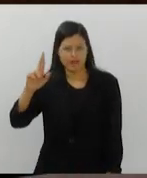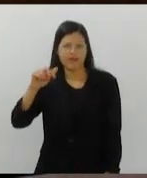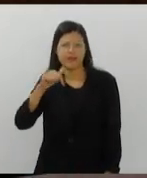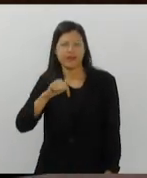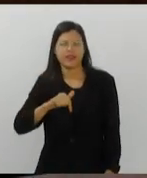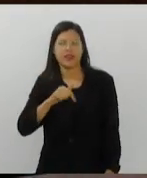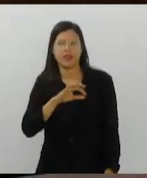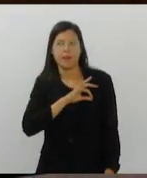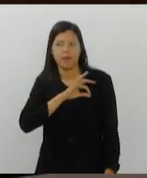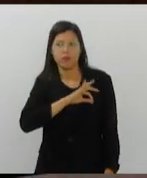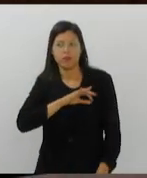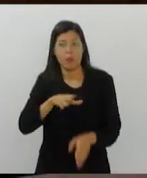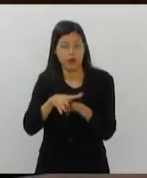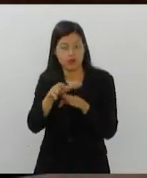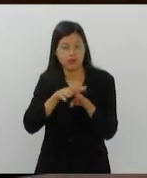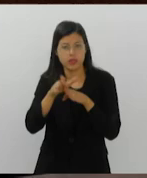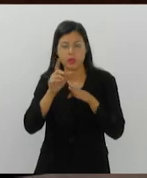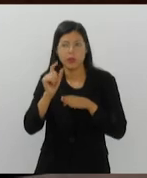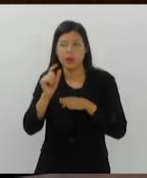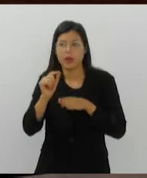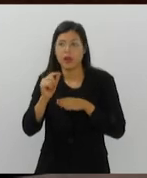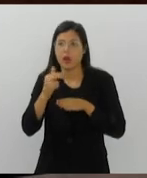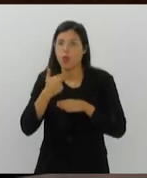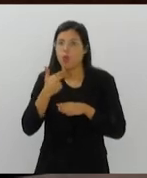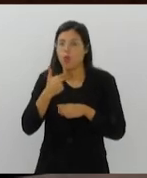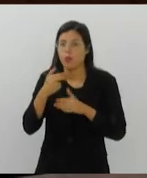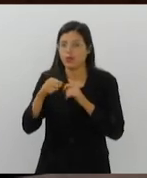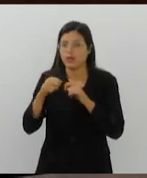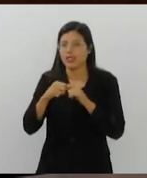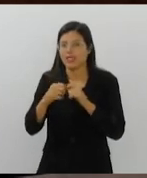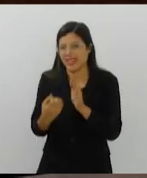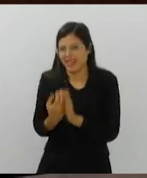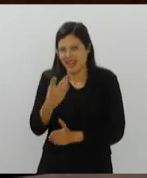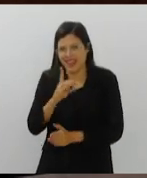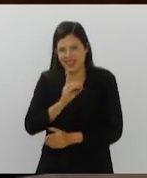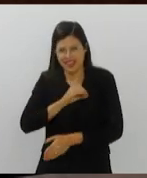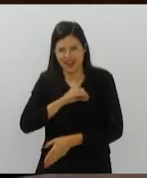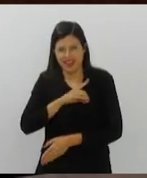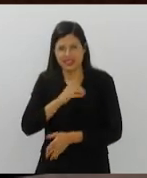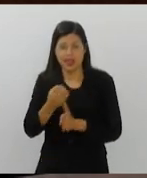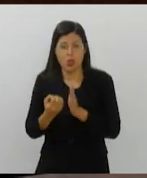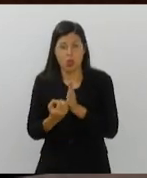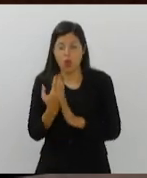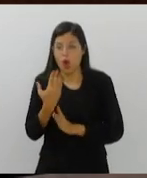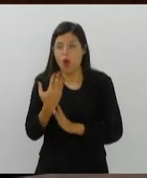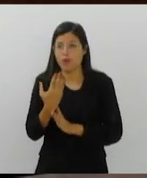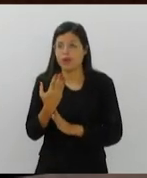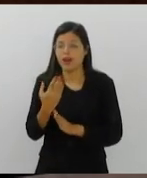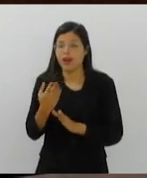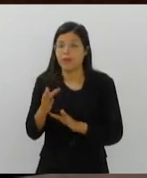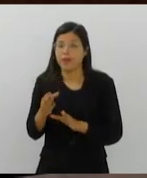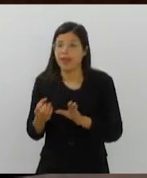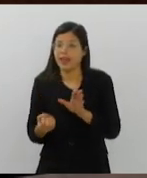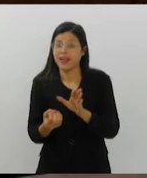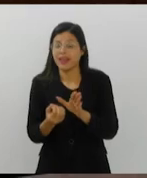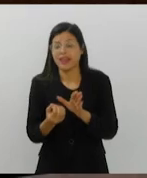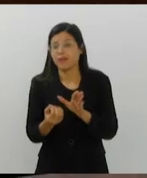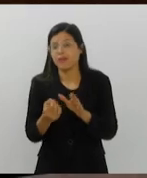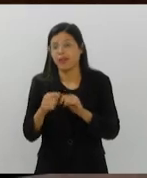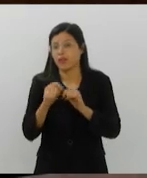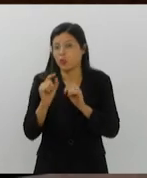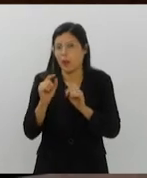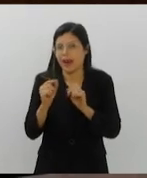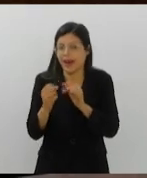interessante. Aonde não pode fazer uma delegacia nova de DECRADE, cria um departamento dentro de